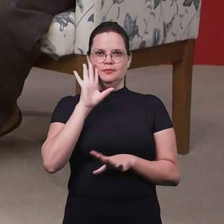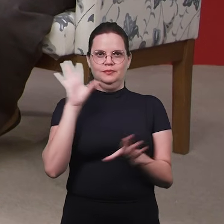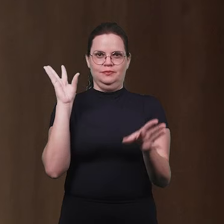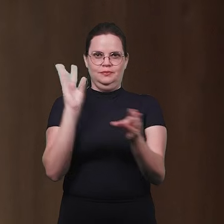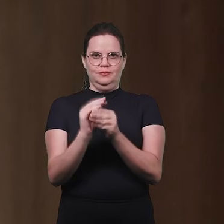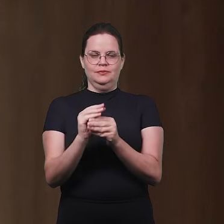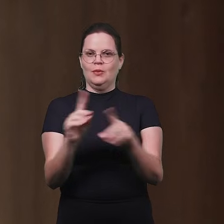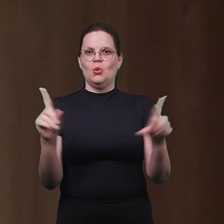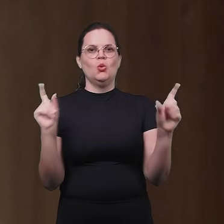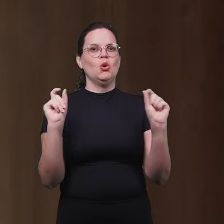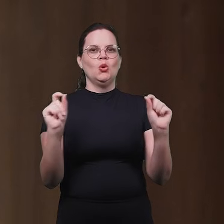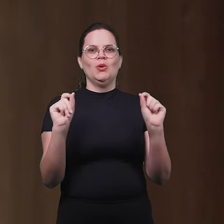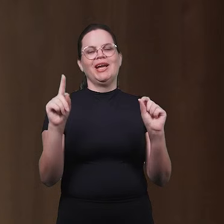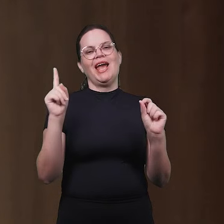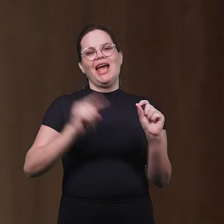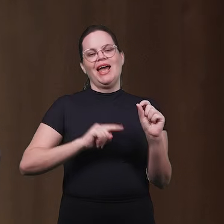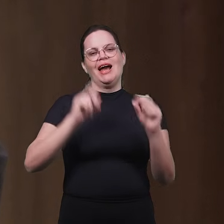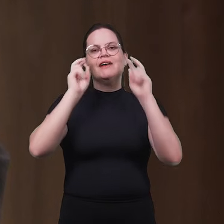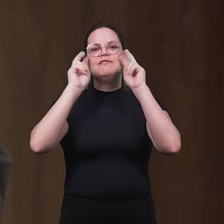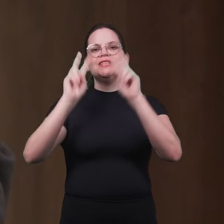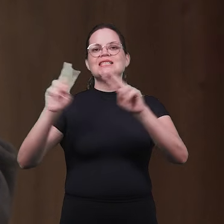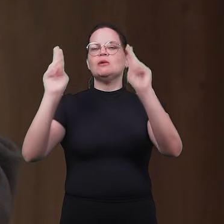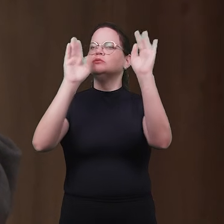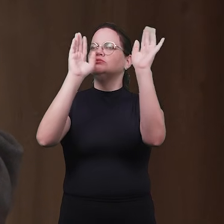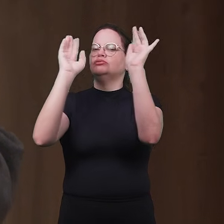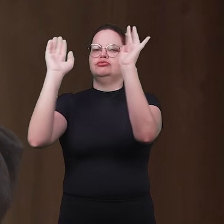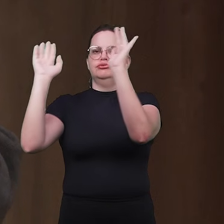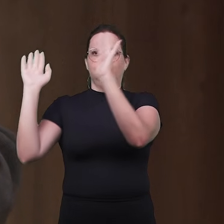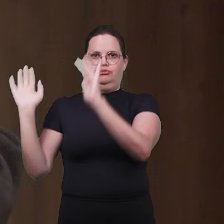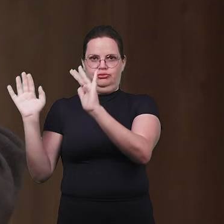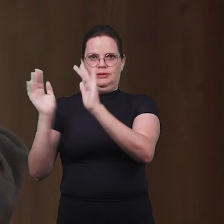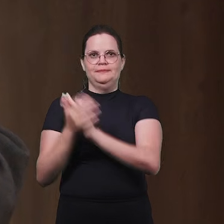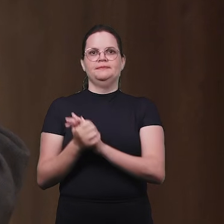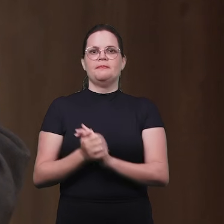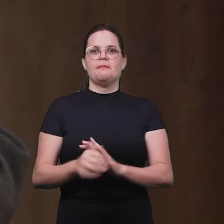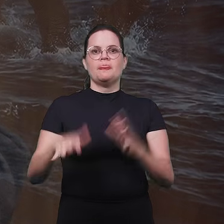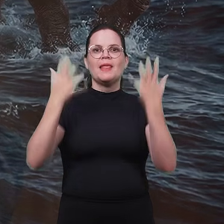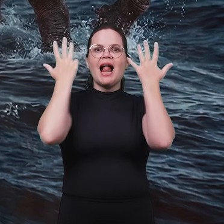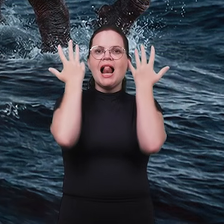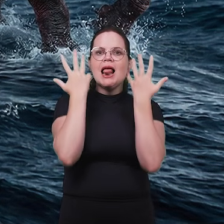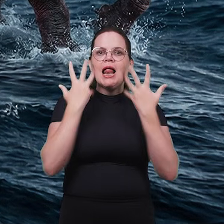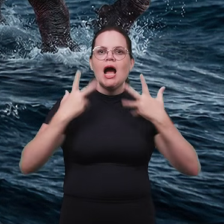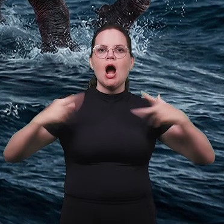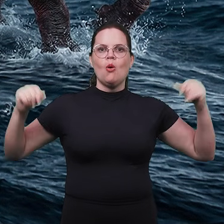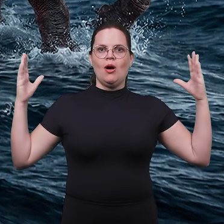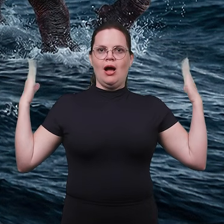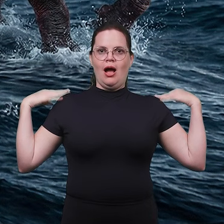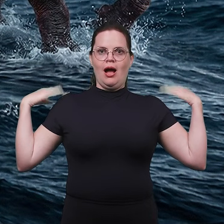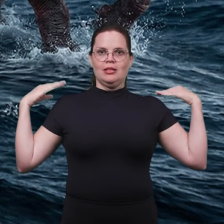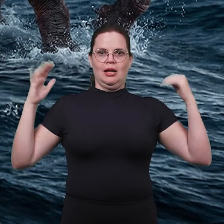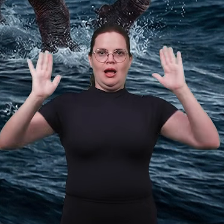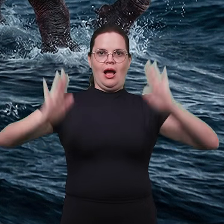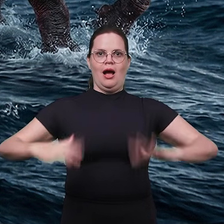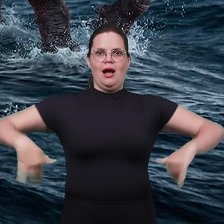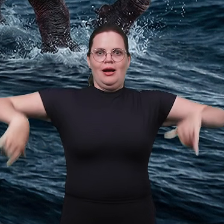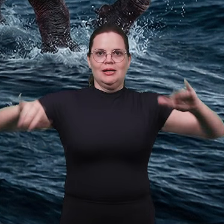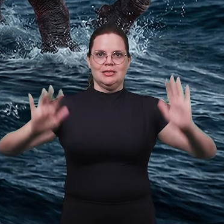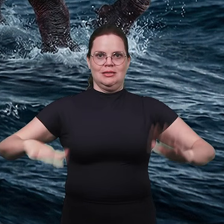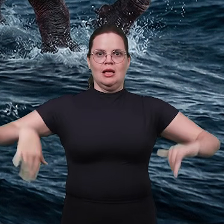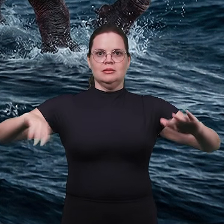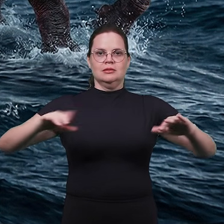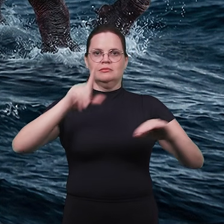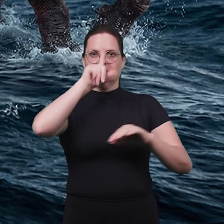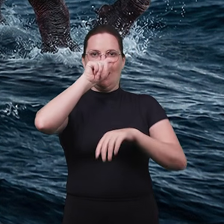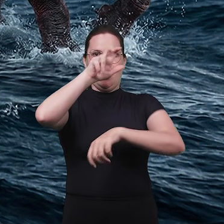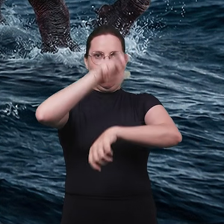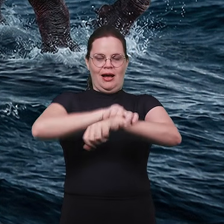um resumo da visão que ele teve, não é? Um leão com asas de águia, urso com 3 costelas